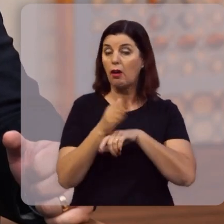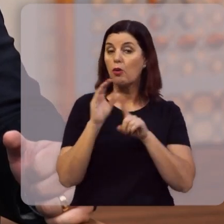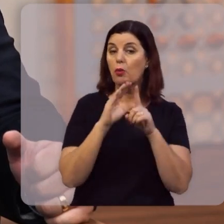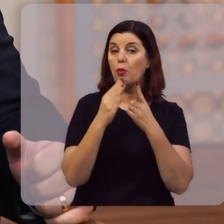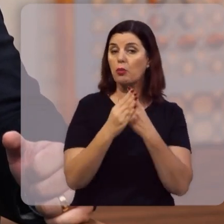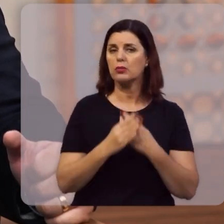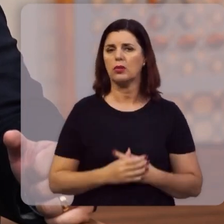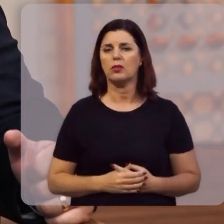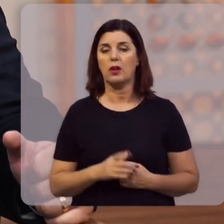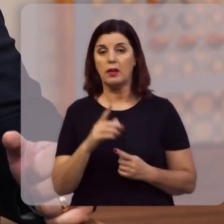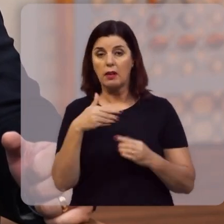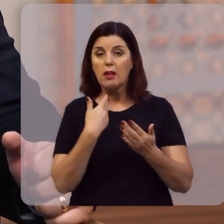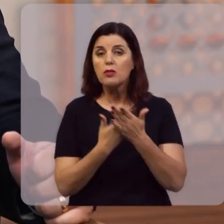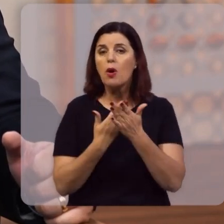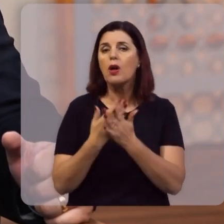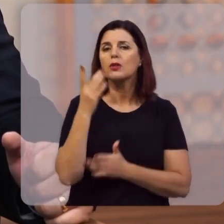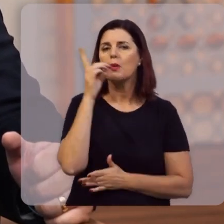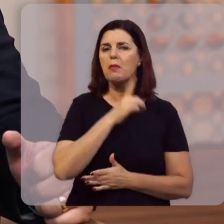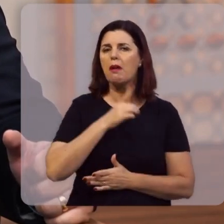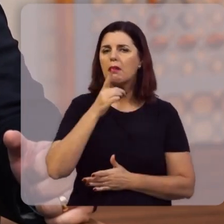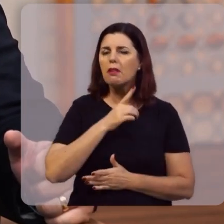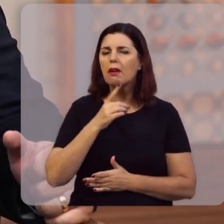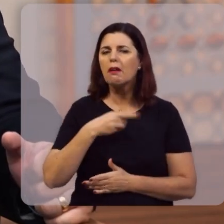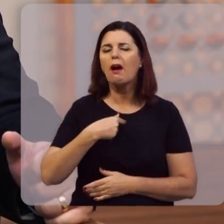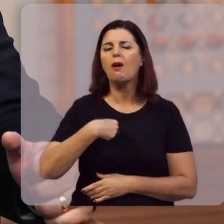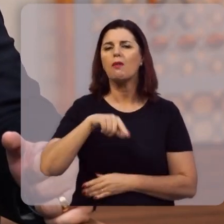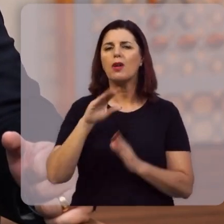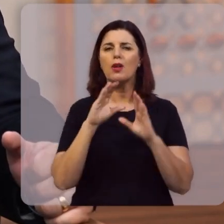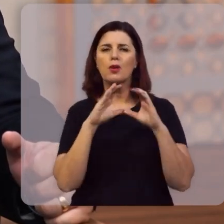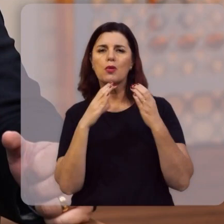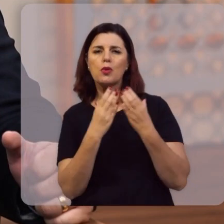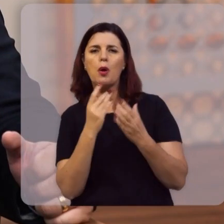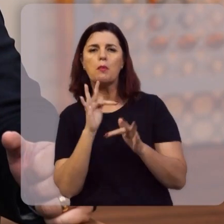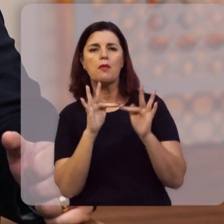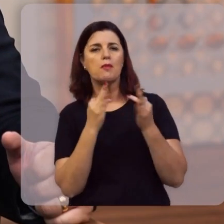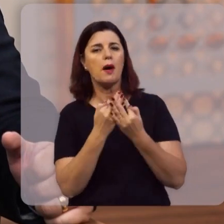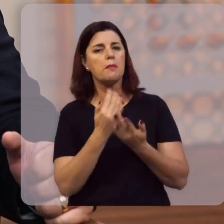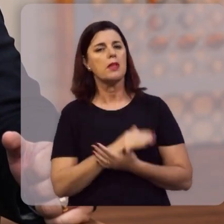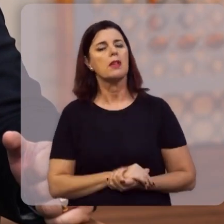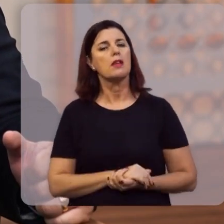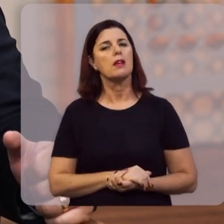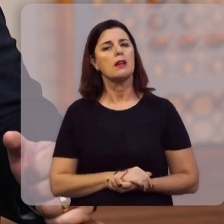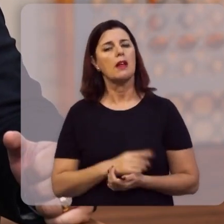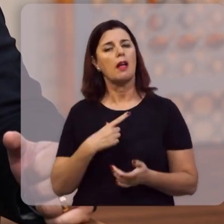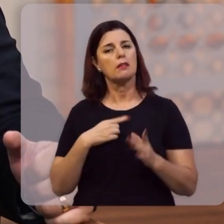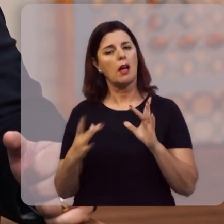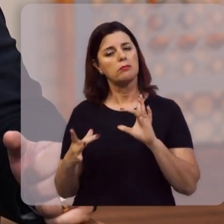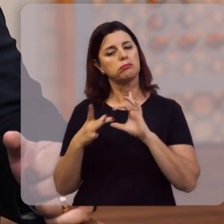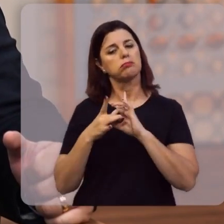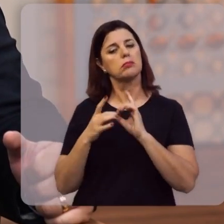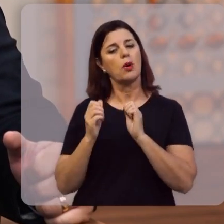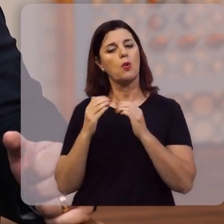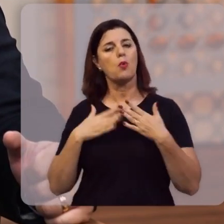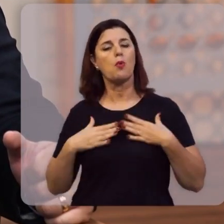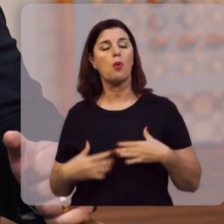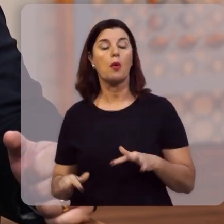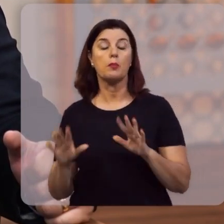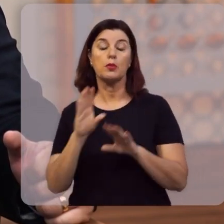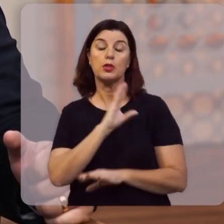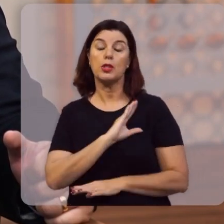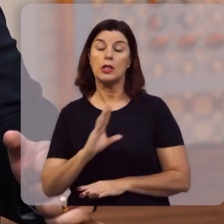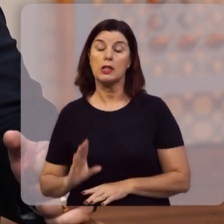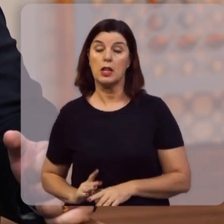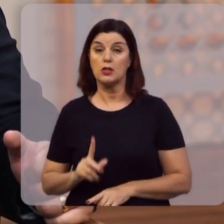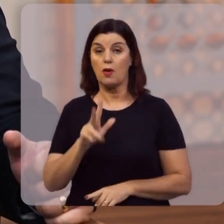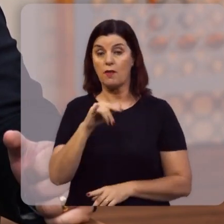culto público, ir à escola dominical, participar dos grupos familiares da sua igreja, estar ligado no corpo de Cristo, porque ali você